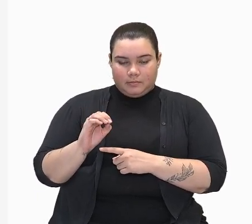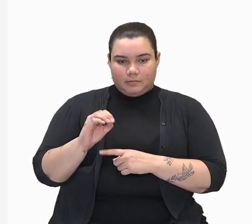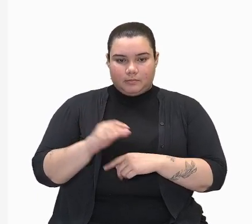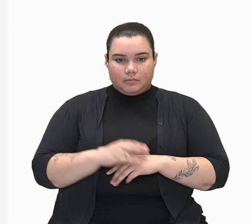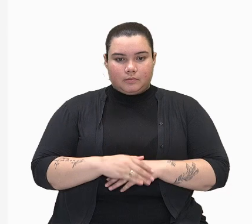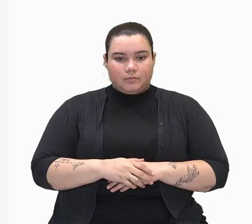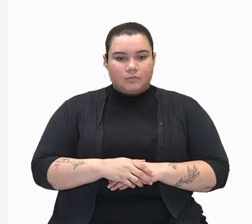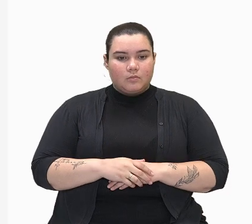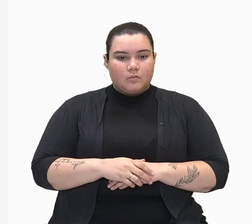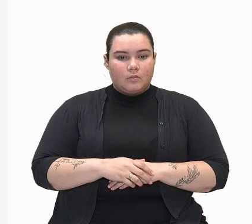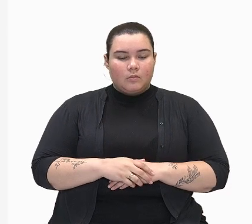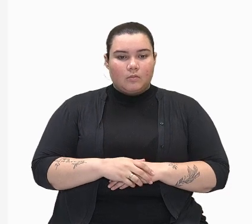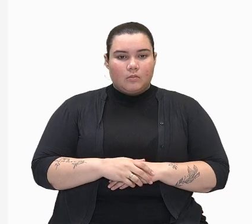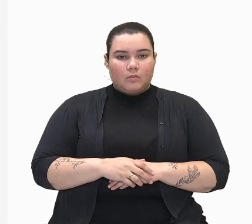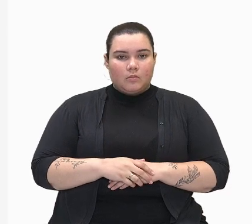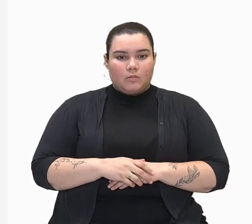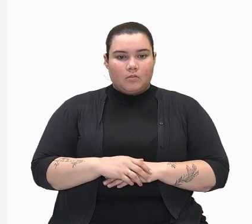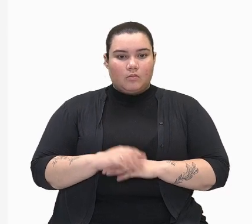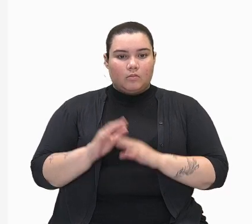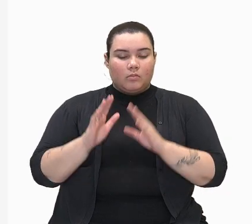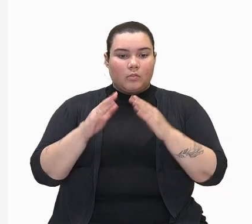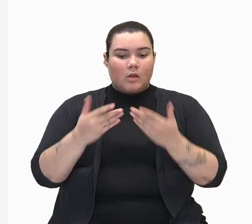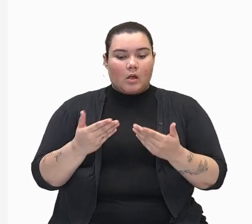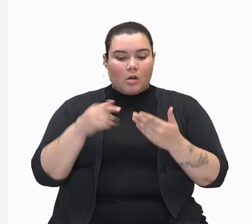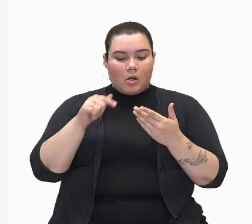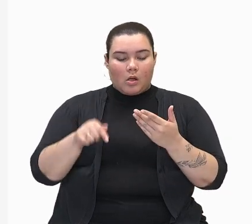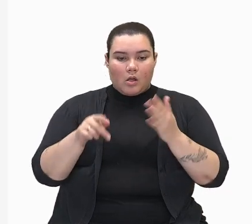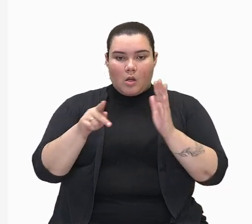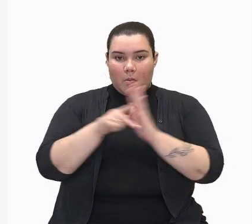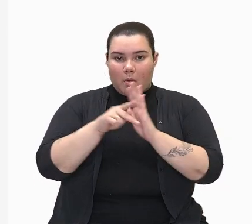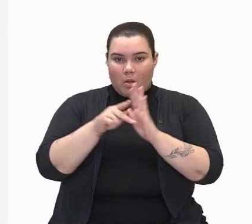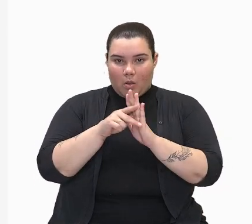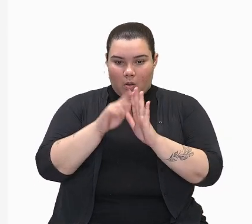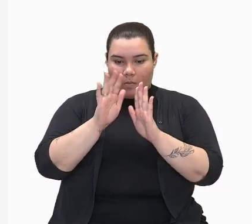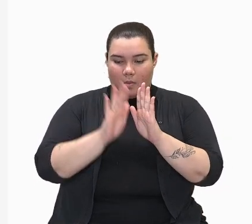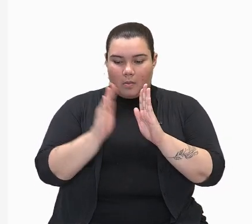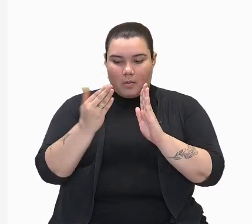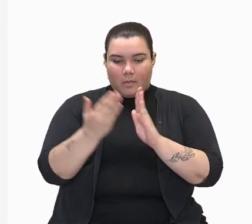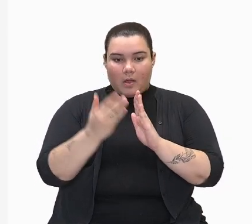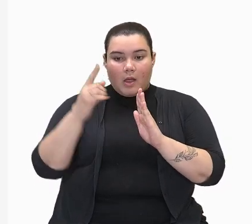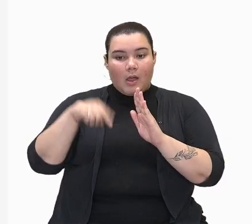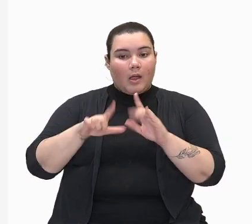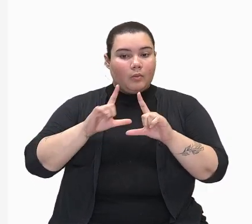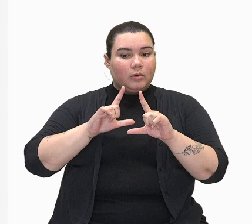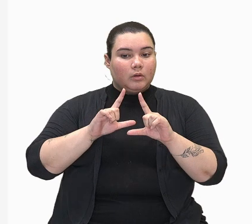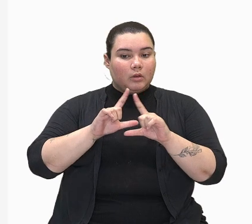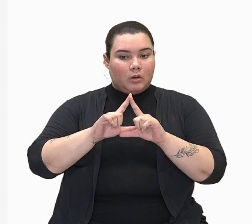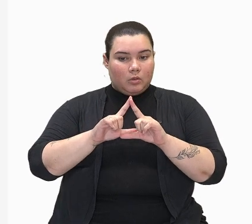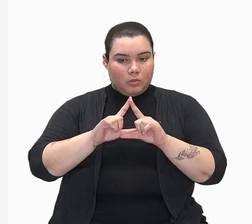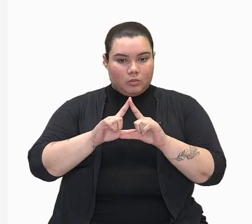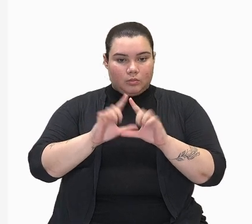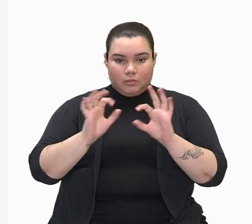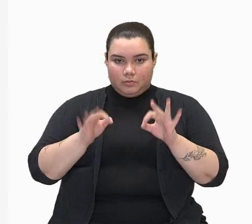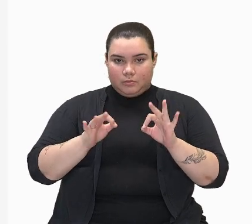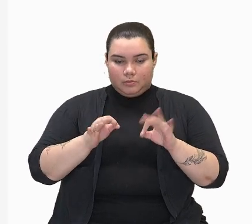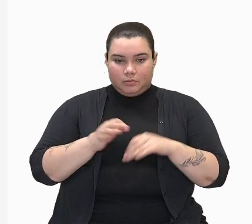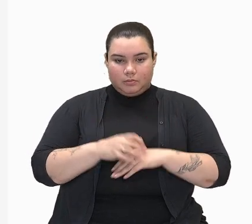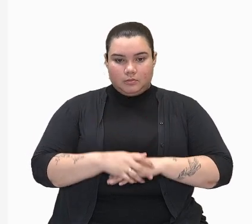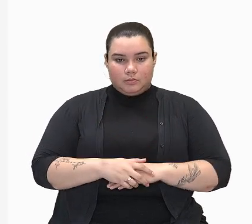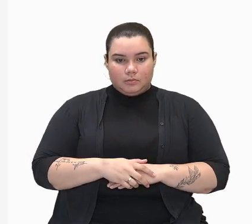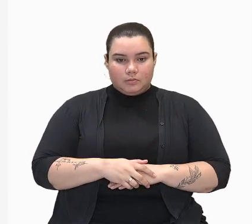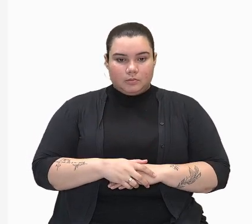Temos aí que as suas faces, todas elas são triângulos, tá?